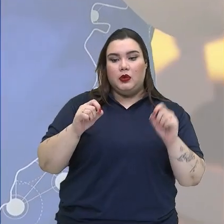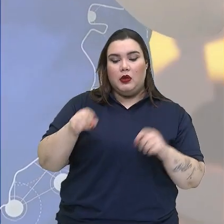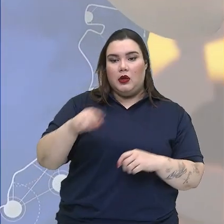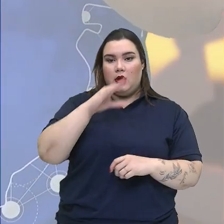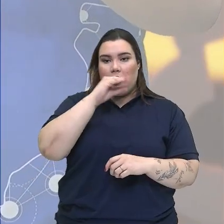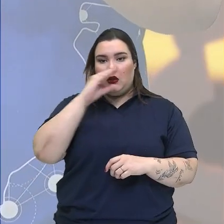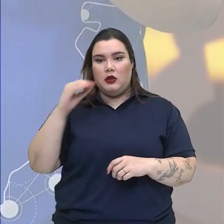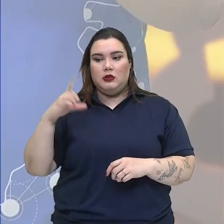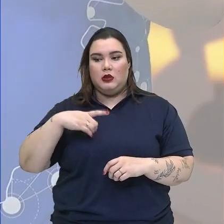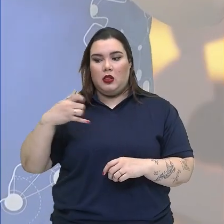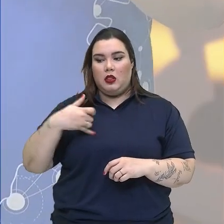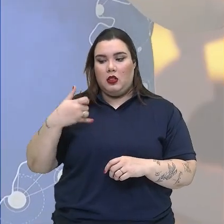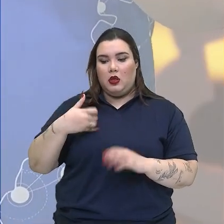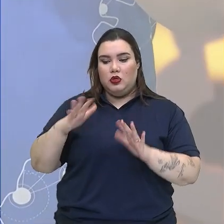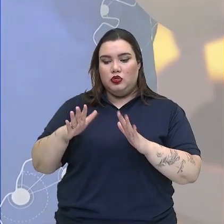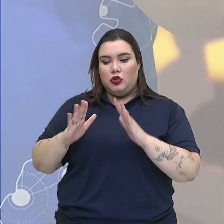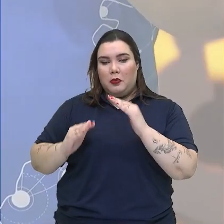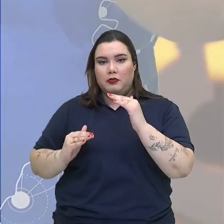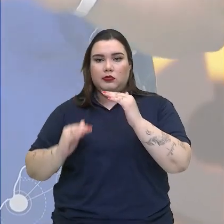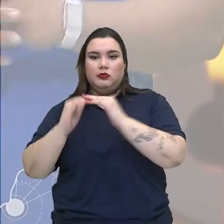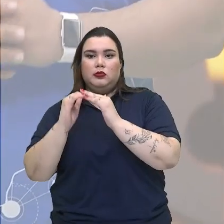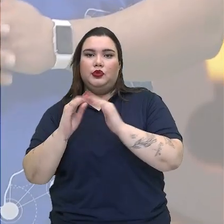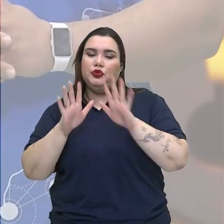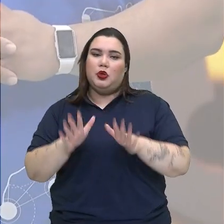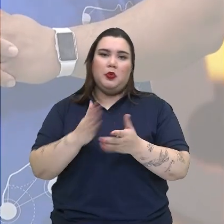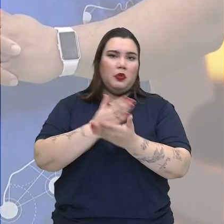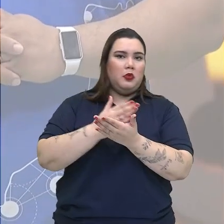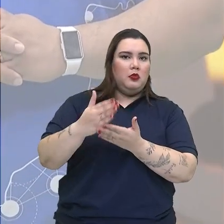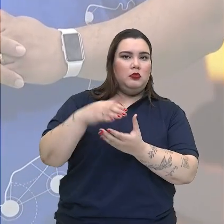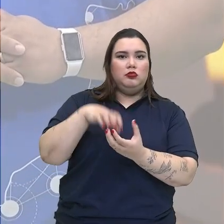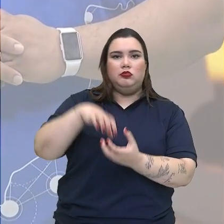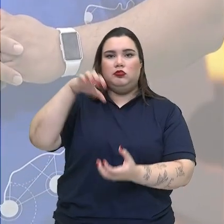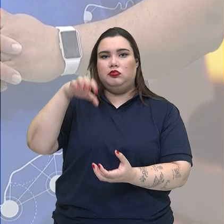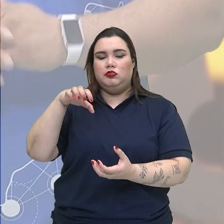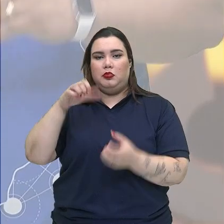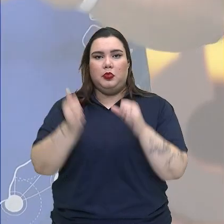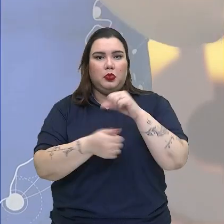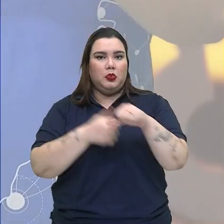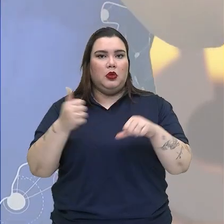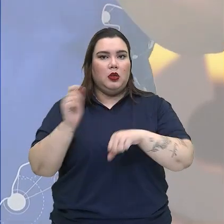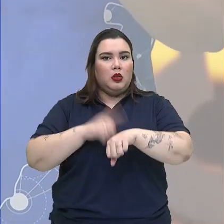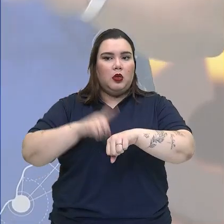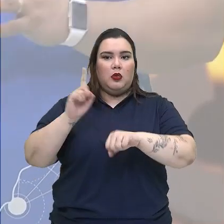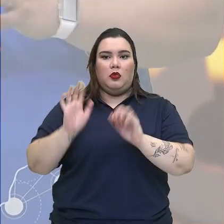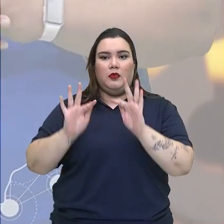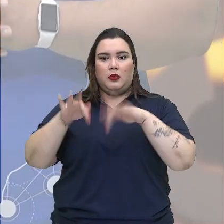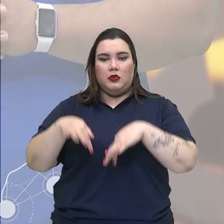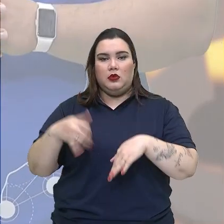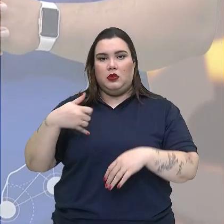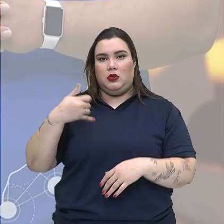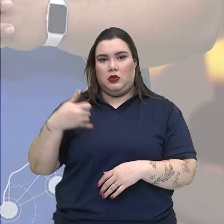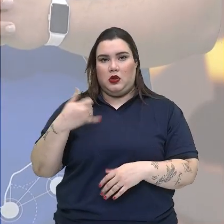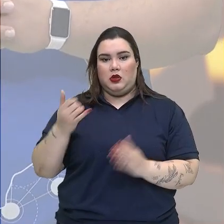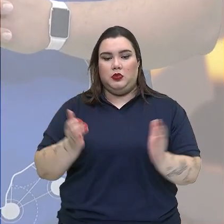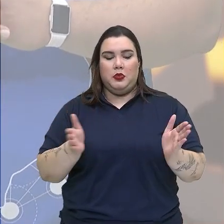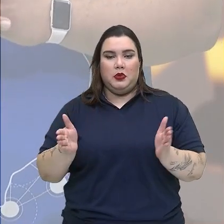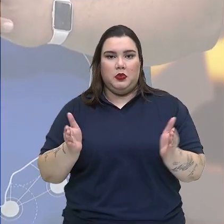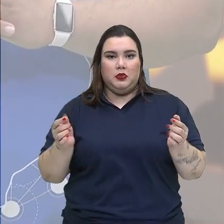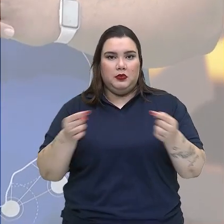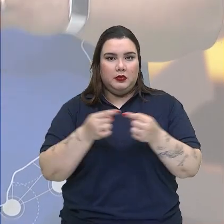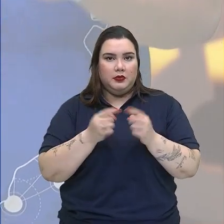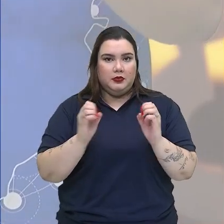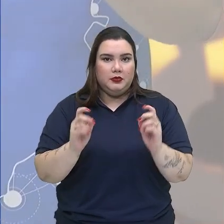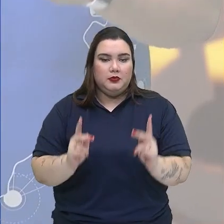pelo ciclo de amadurecimento e estava ali na vida adulta, quando finalizava o seu ciclo de infância, tá